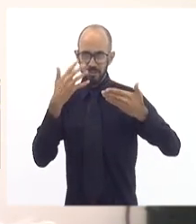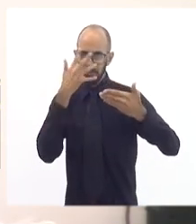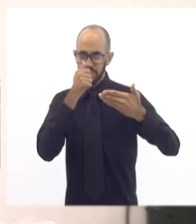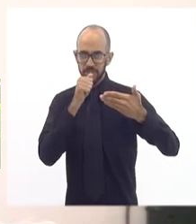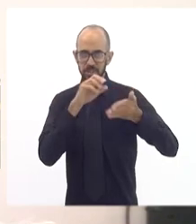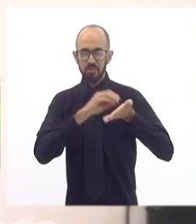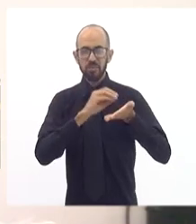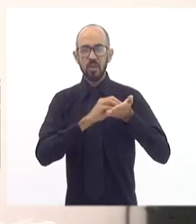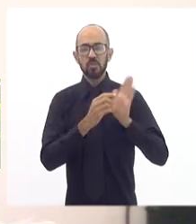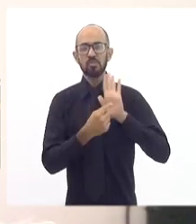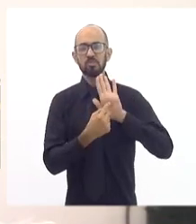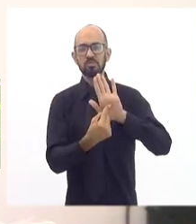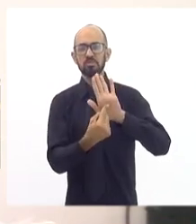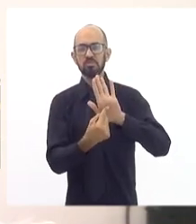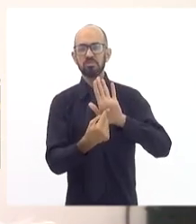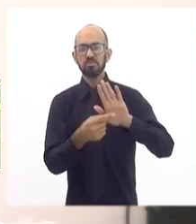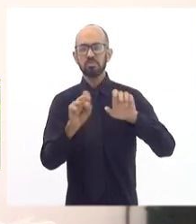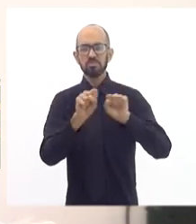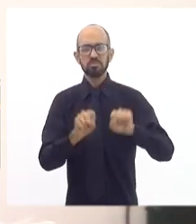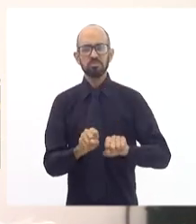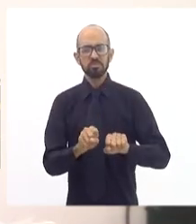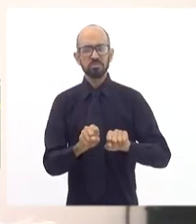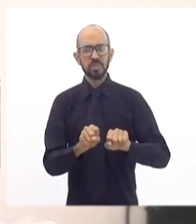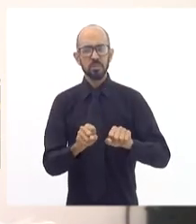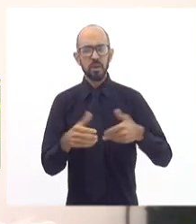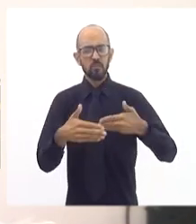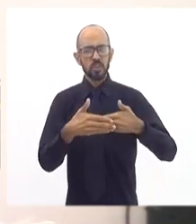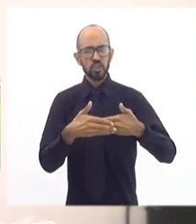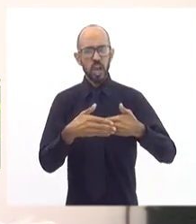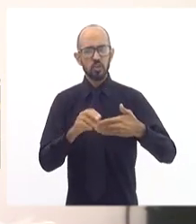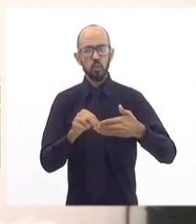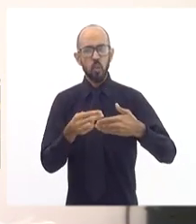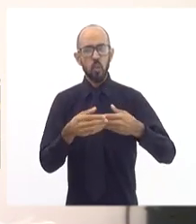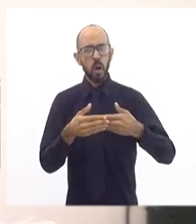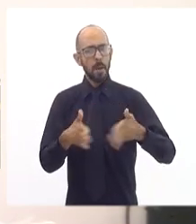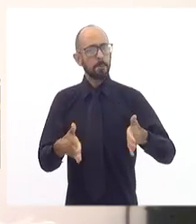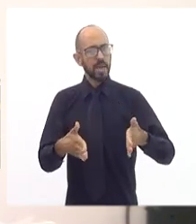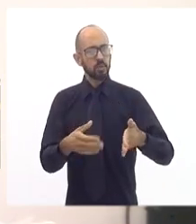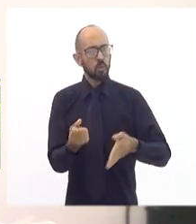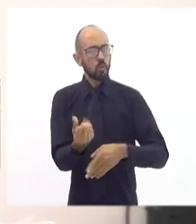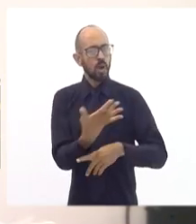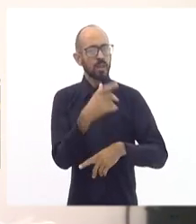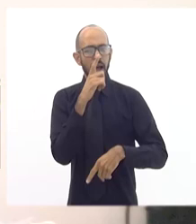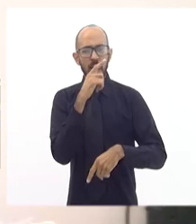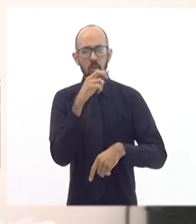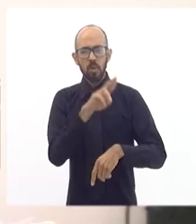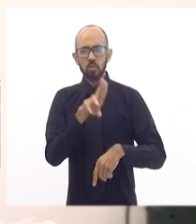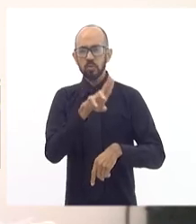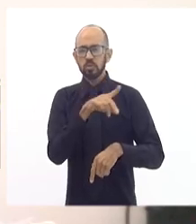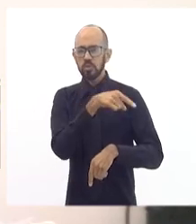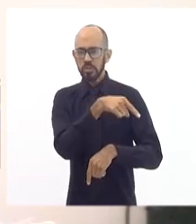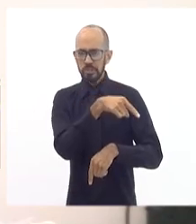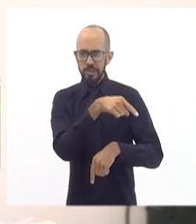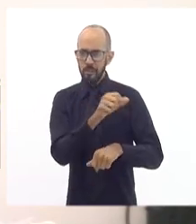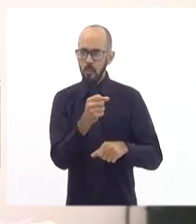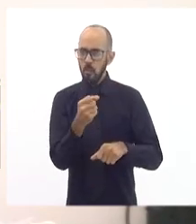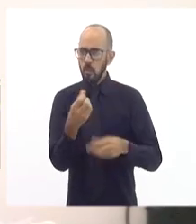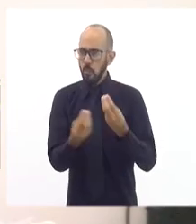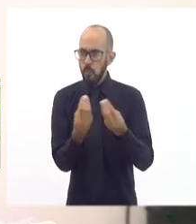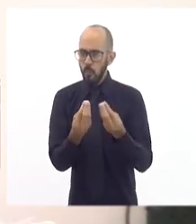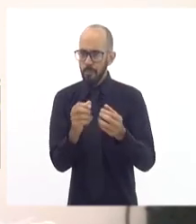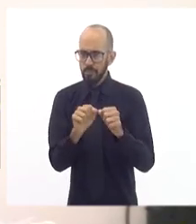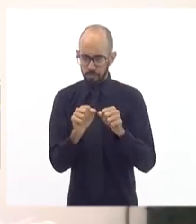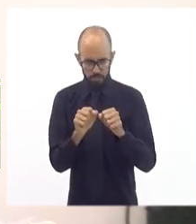mostra qual que é o sistema é sistema fechado um sistema aberto que agora será usada a quantidade de água como é que vai estar Esse empreendimento feito